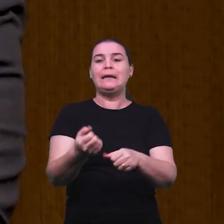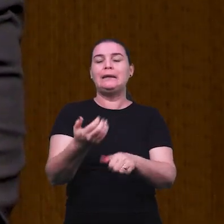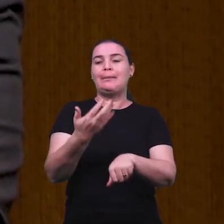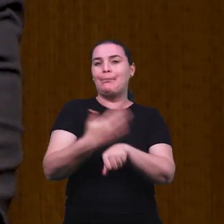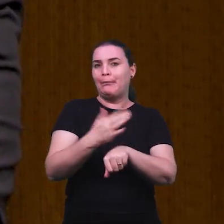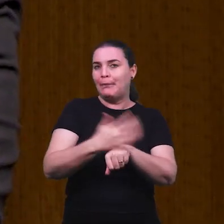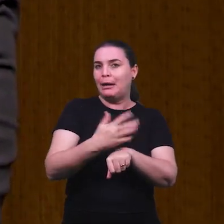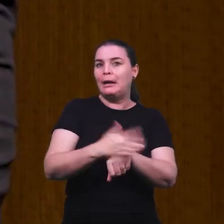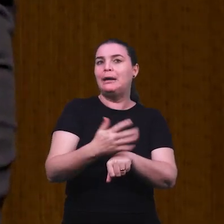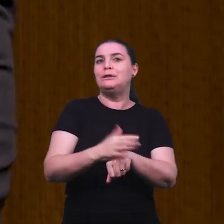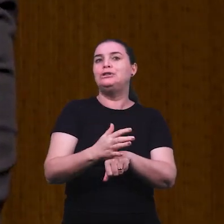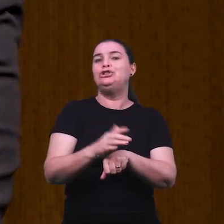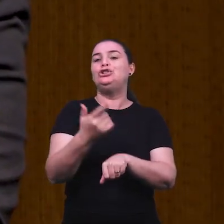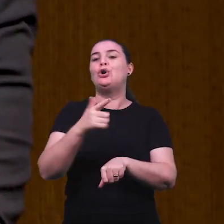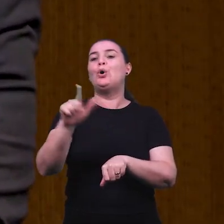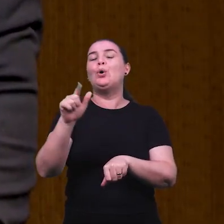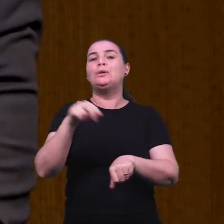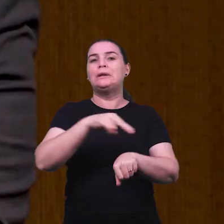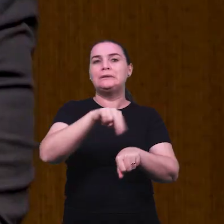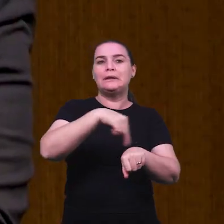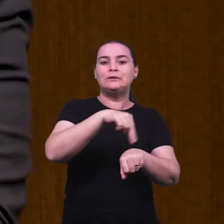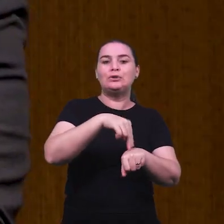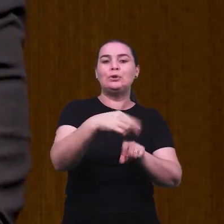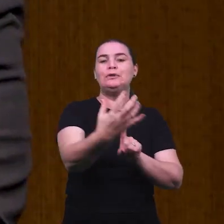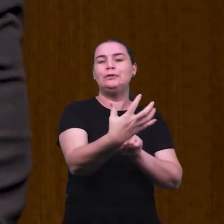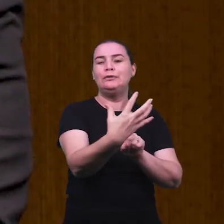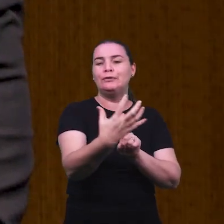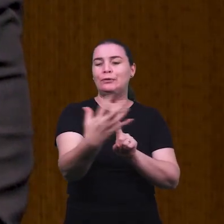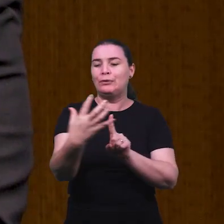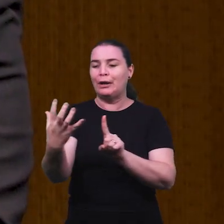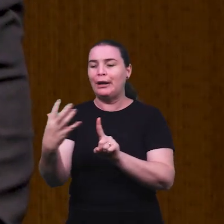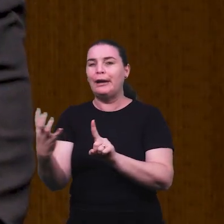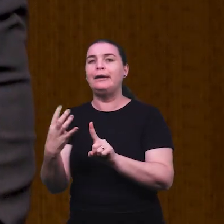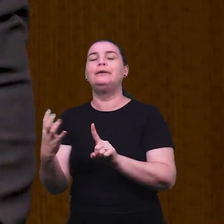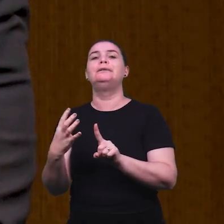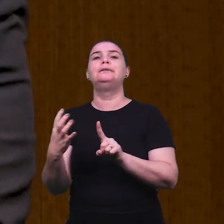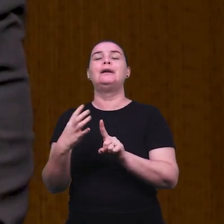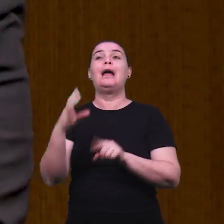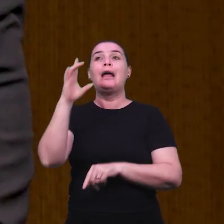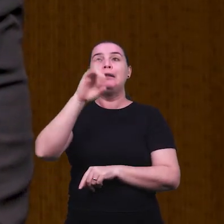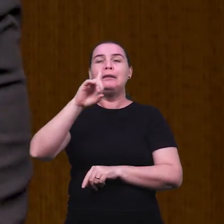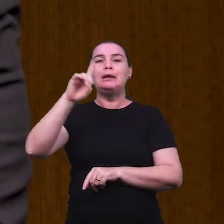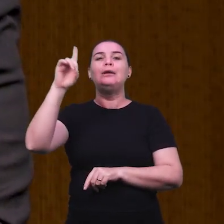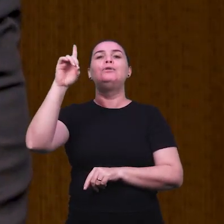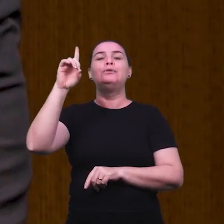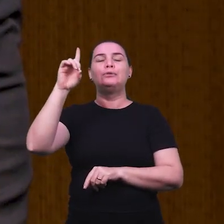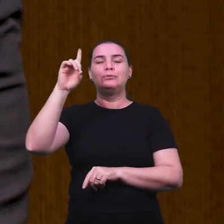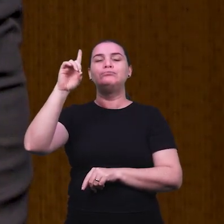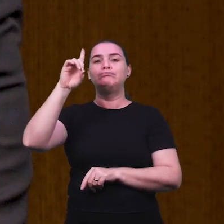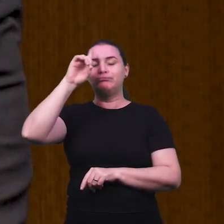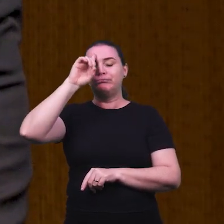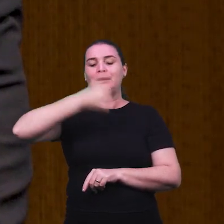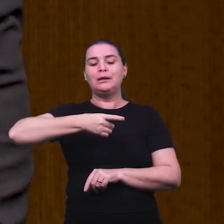práticas, né, de outras nações dentro dela, enfim. Deus manda profetas